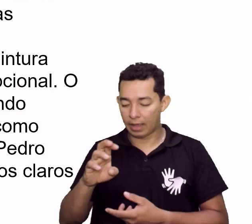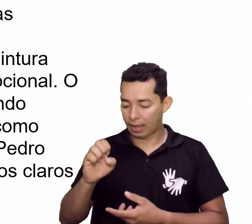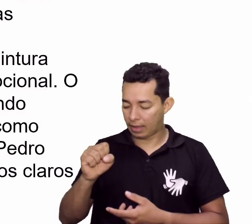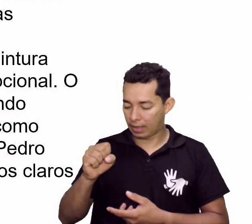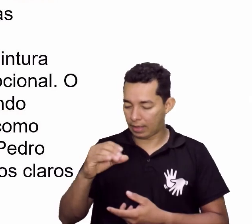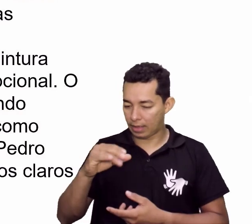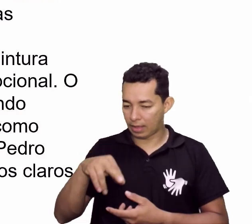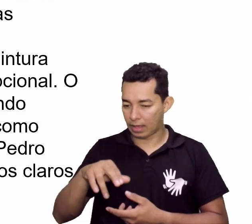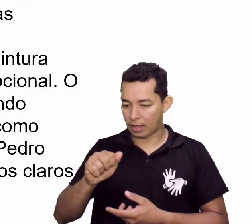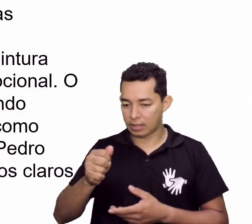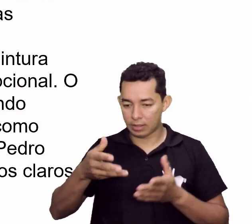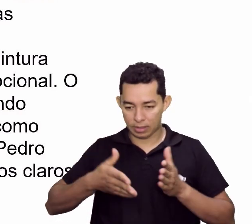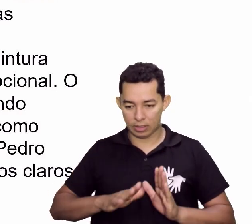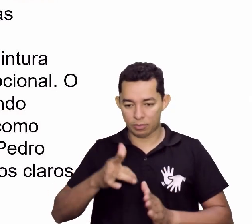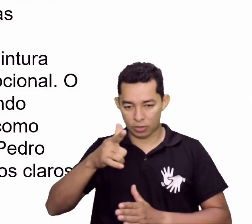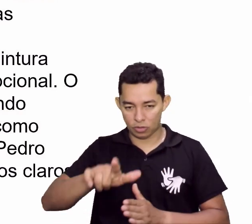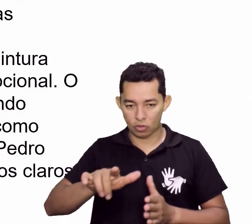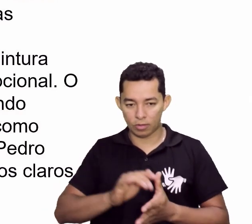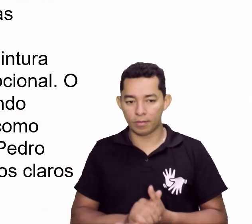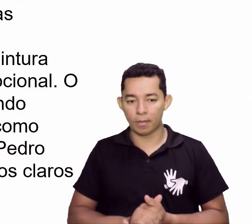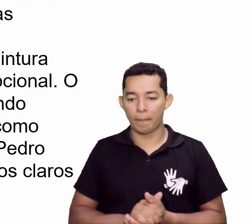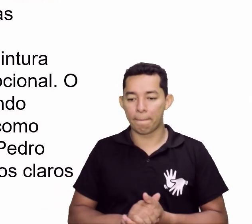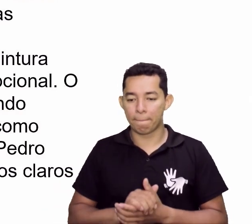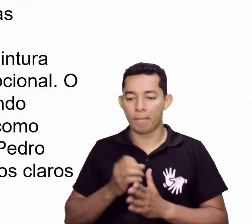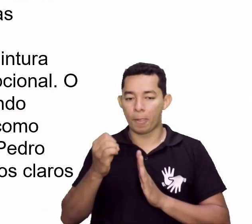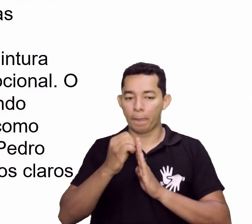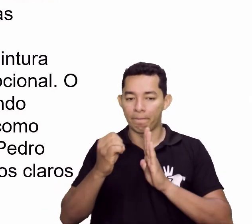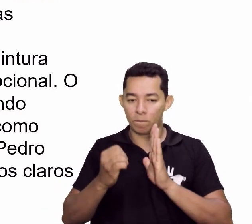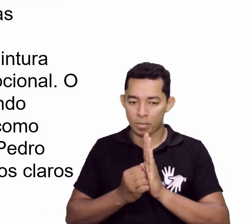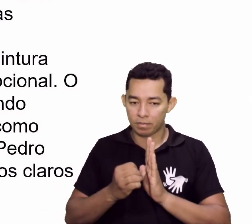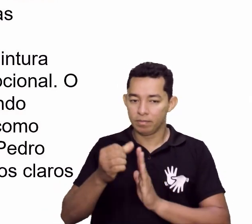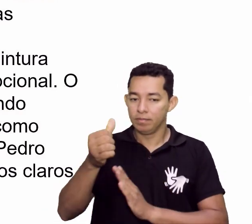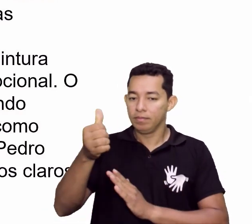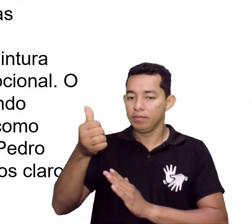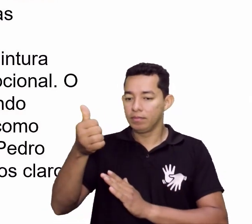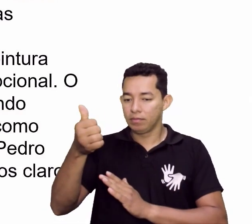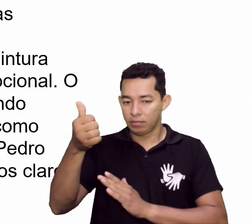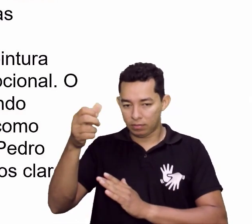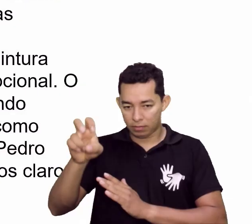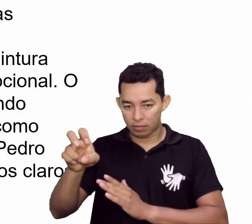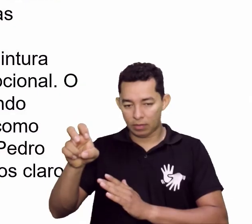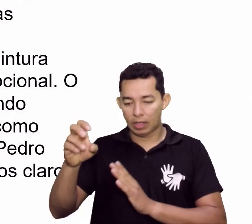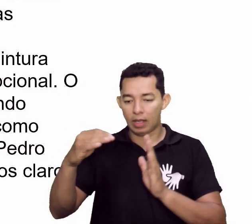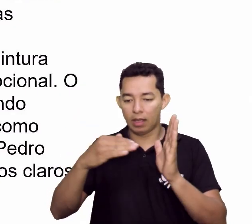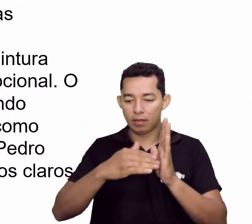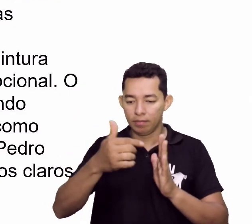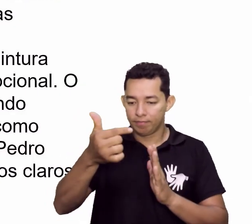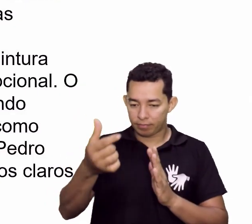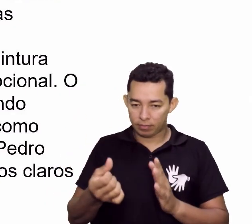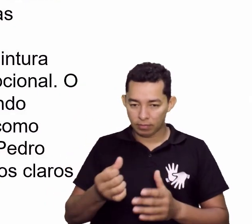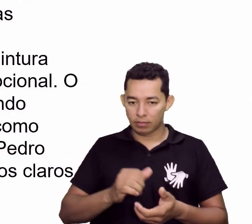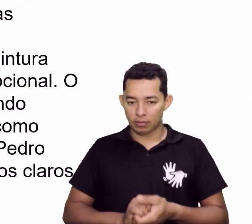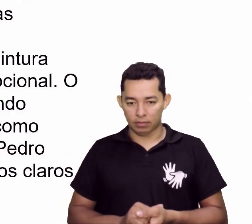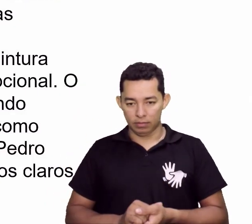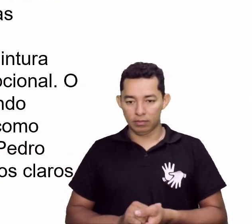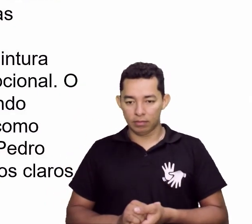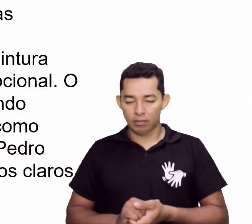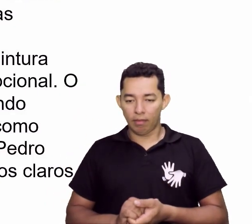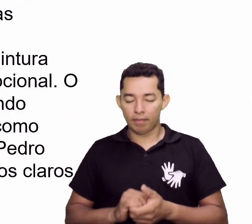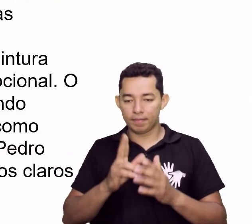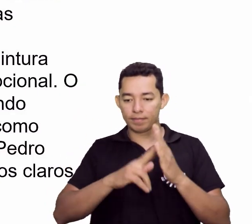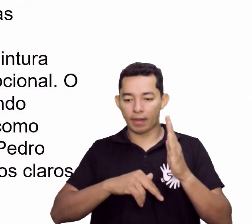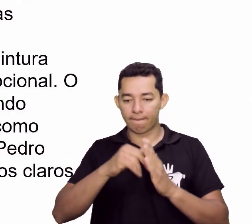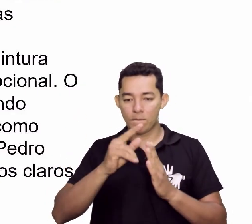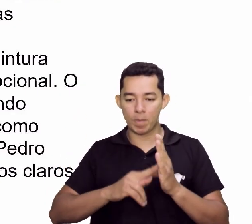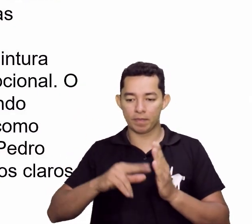mas você vai falar com as suas palavras, tá? No Renascimento do século XV até o XVI, a pintura histórica